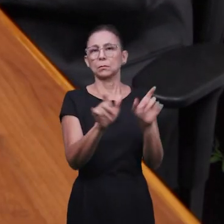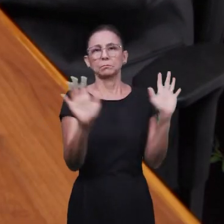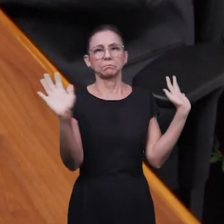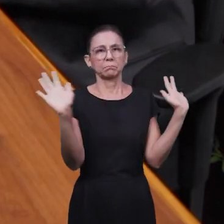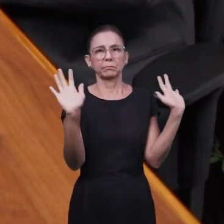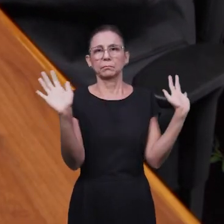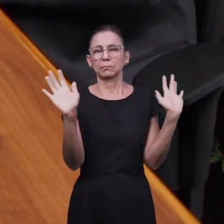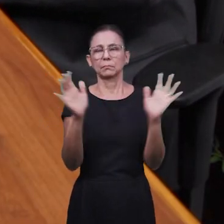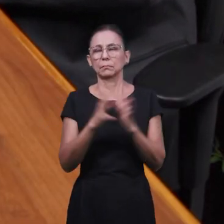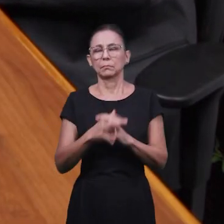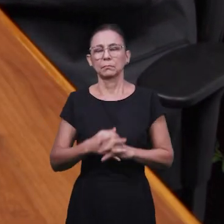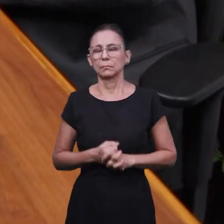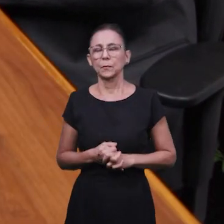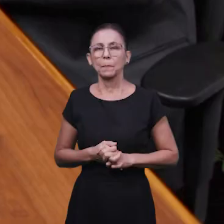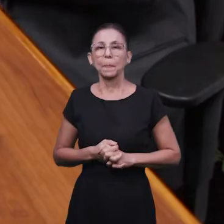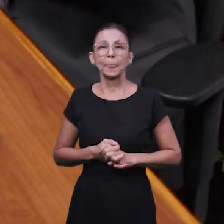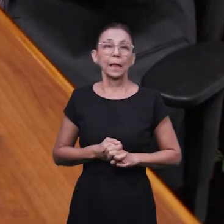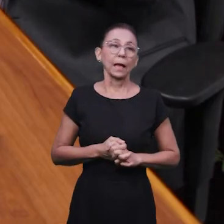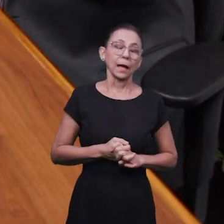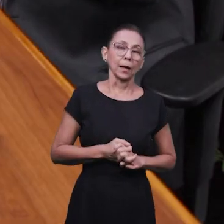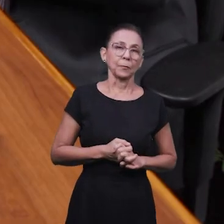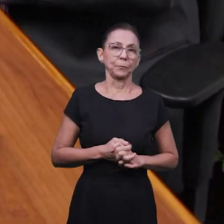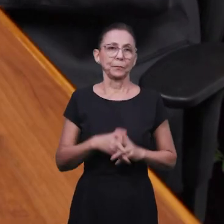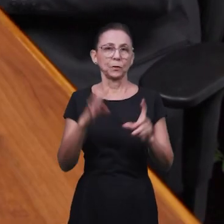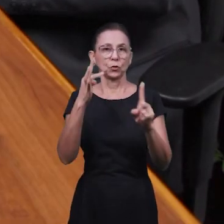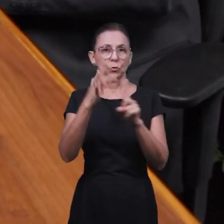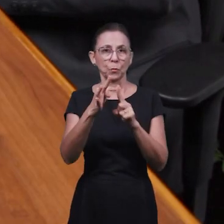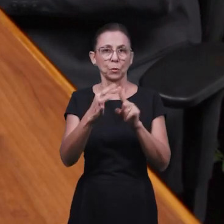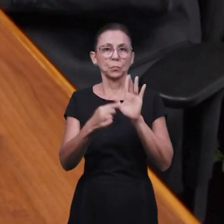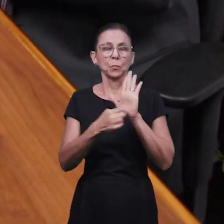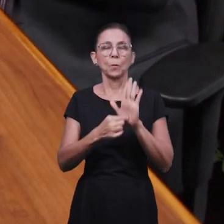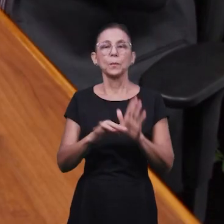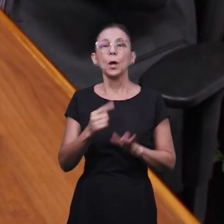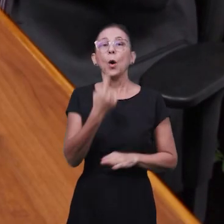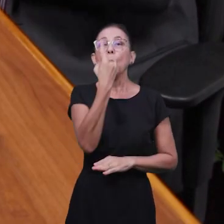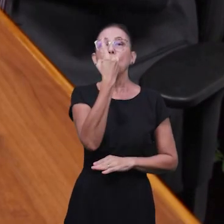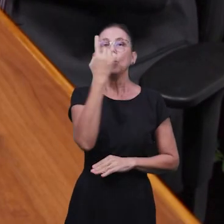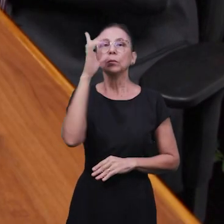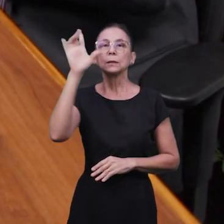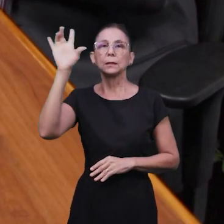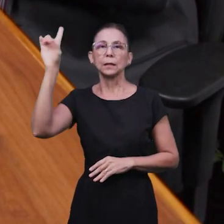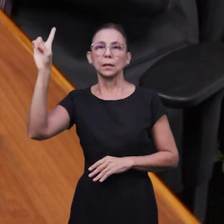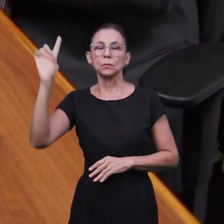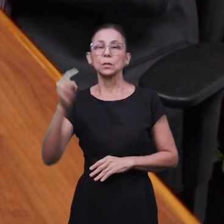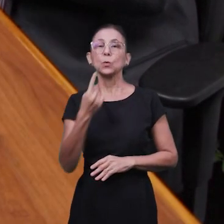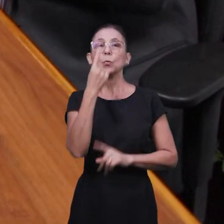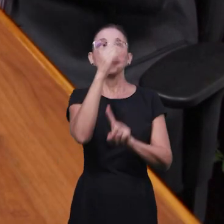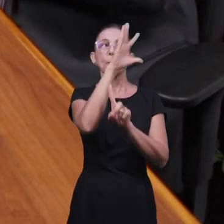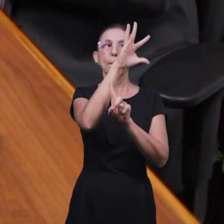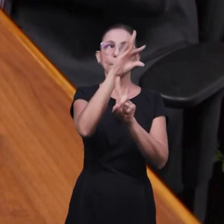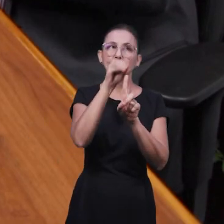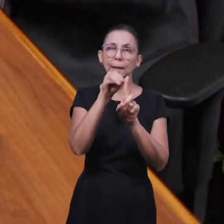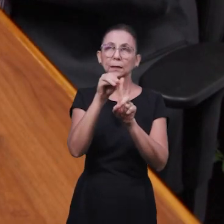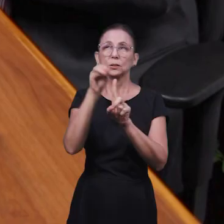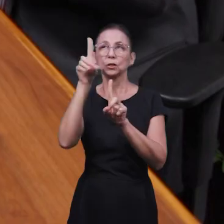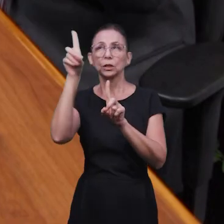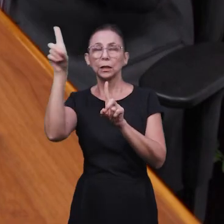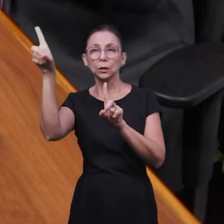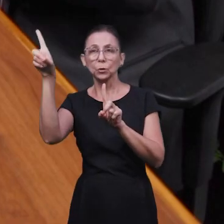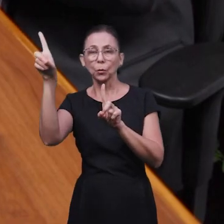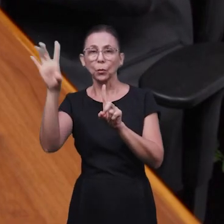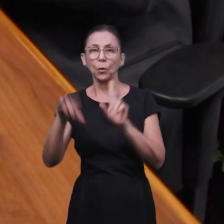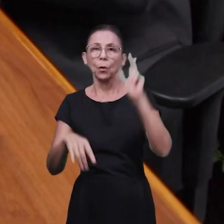Exatamente. Timóteo 2,5 diz assim. Fala assim. Né, porque há um só Deus e um só mediador entre Deus e os